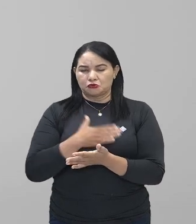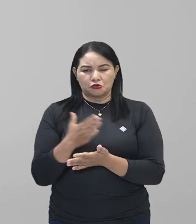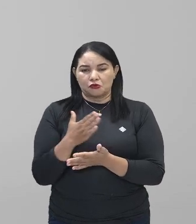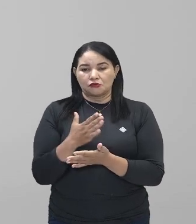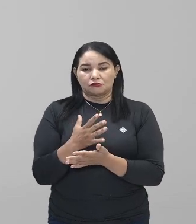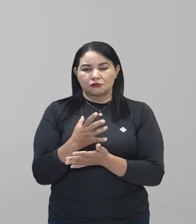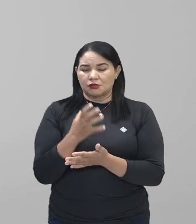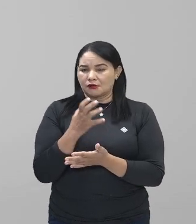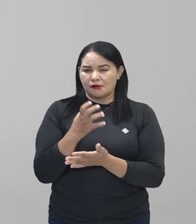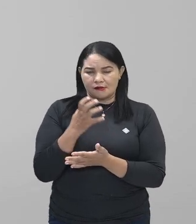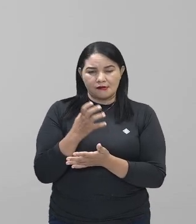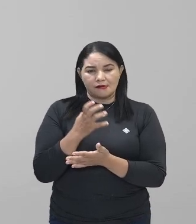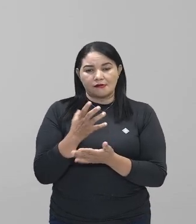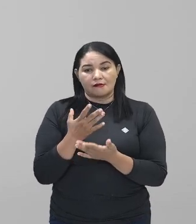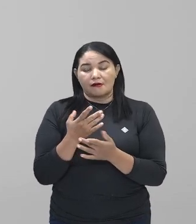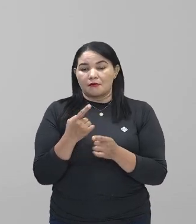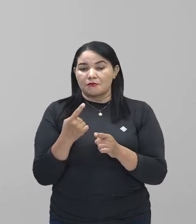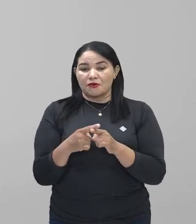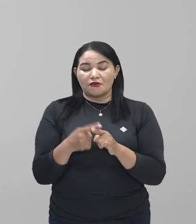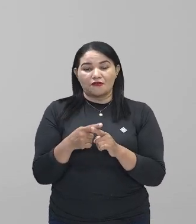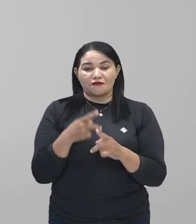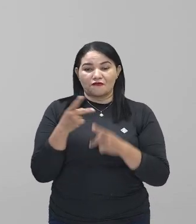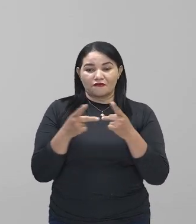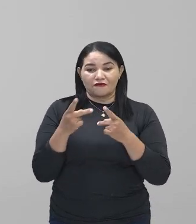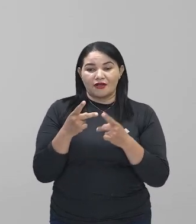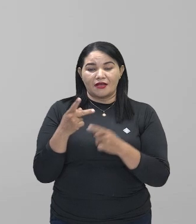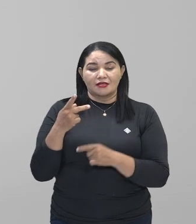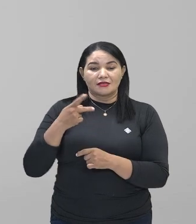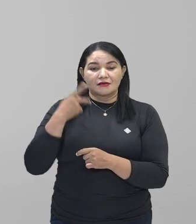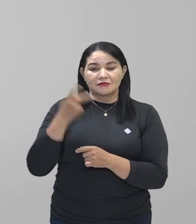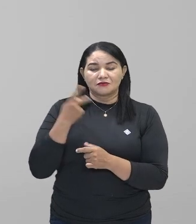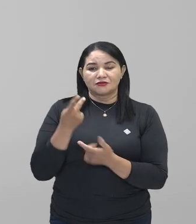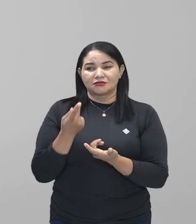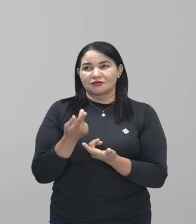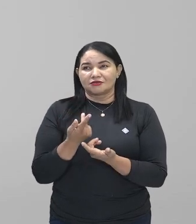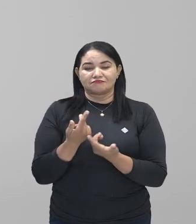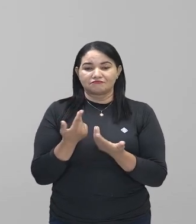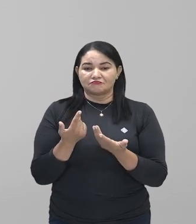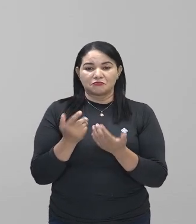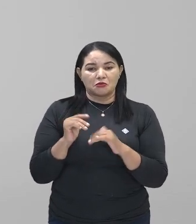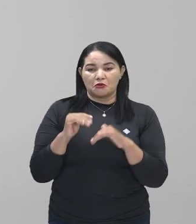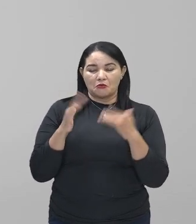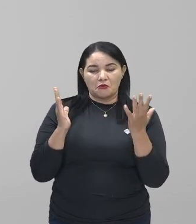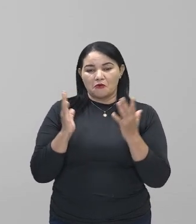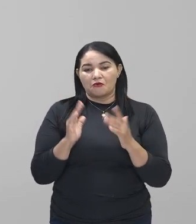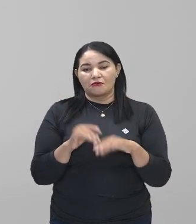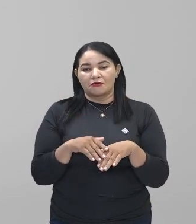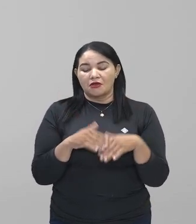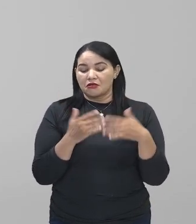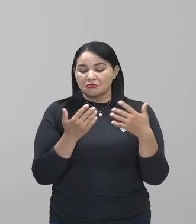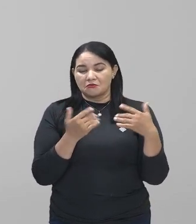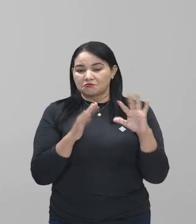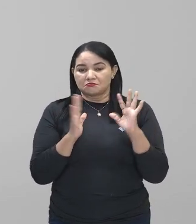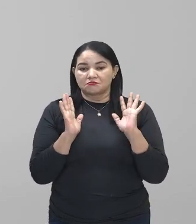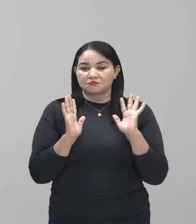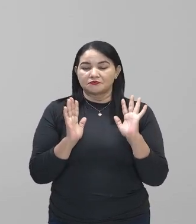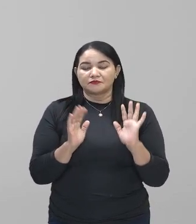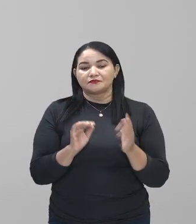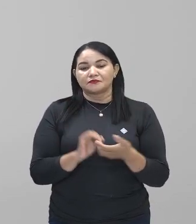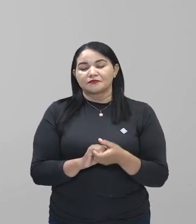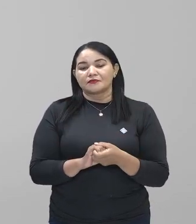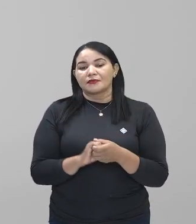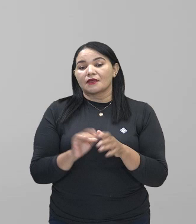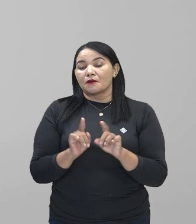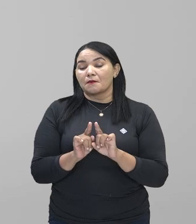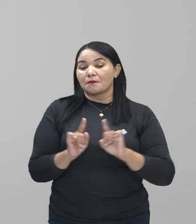né? Dizem que política não tem nada a ver, que eles não querem saber de política.